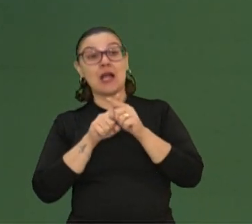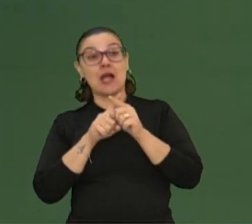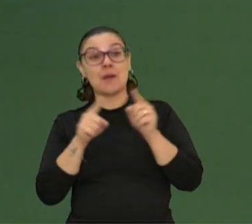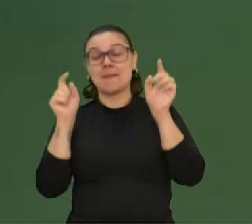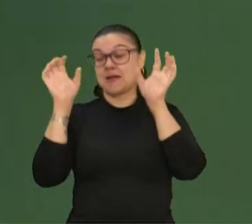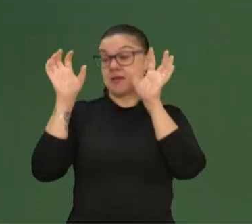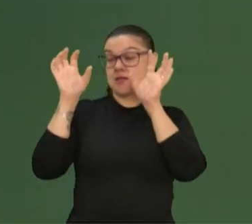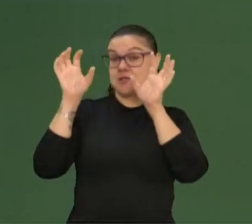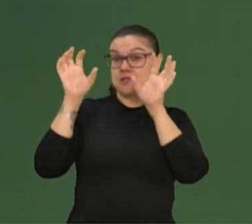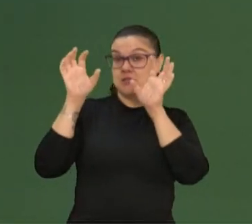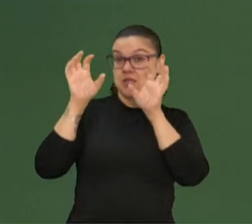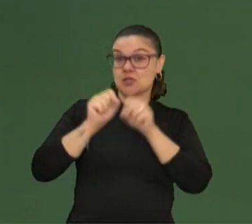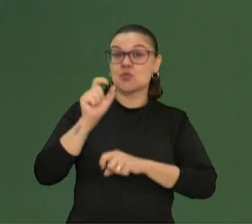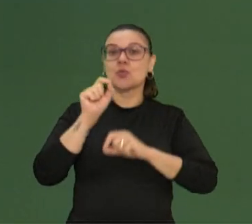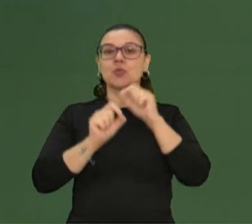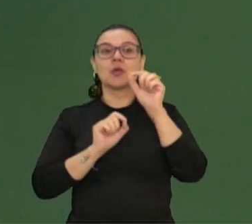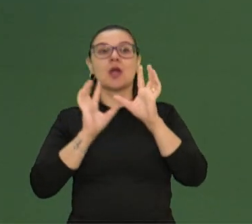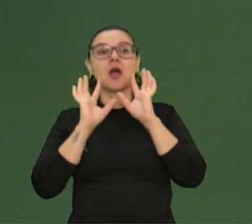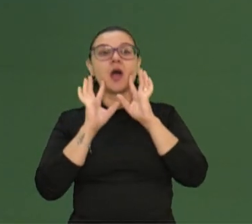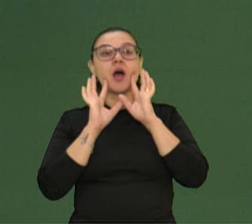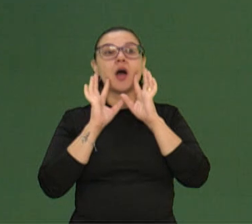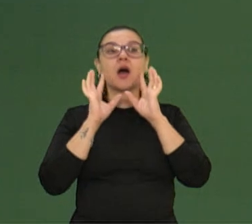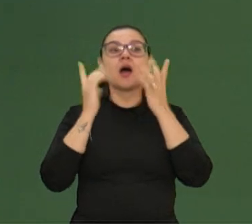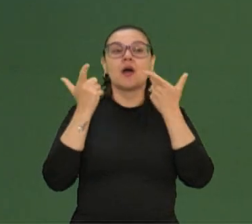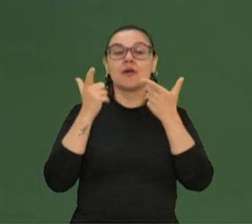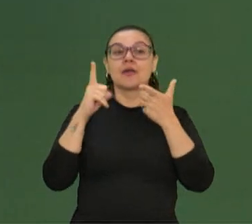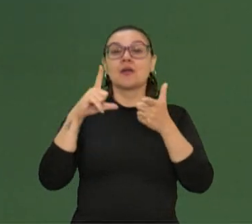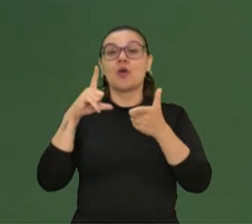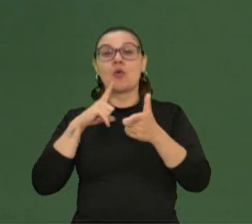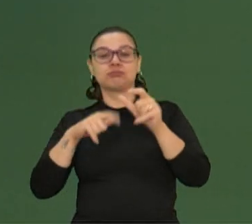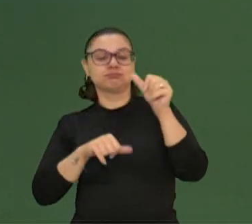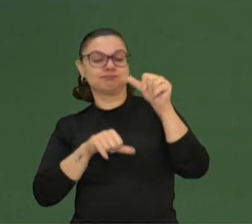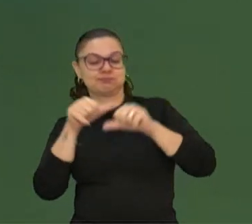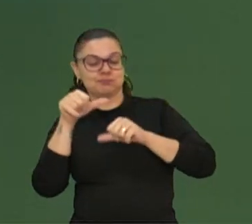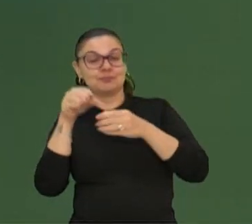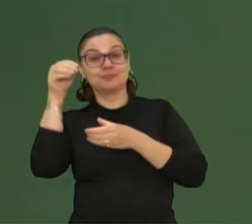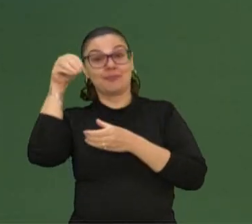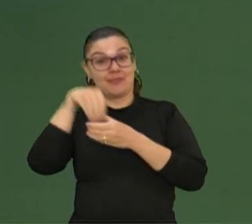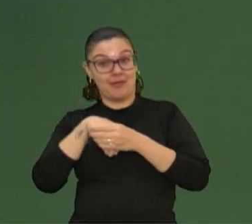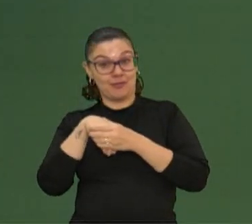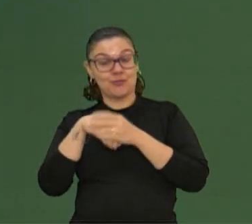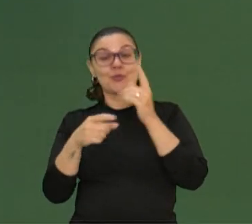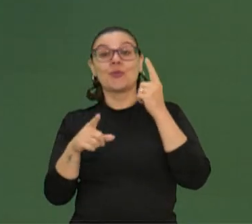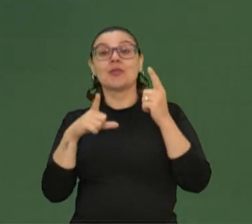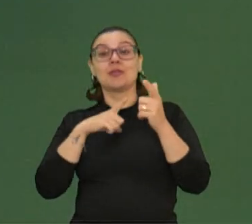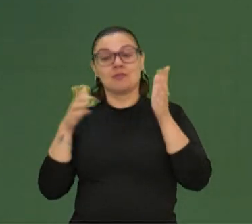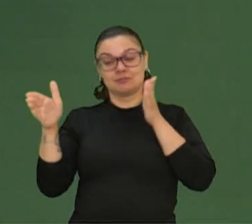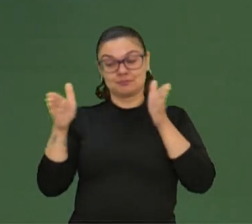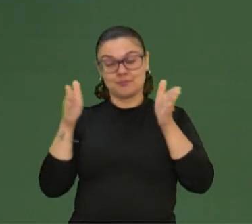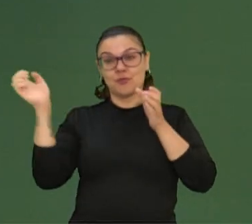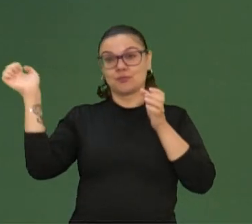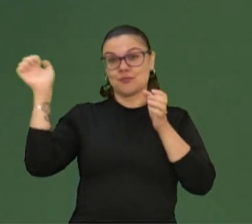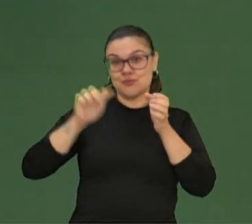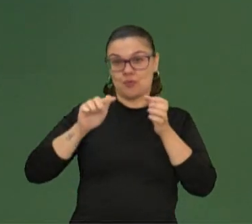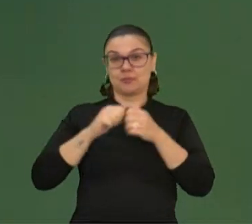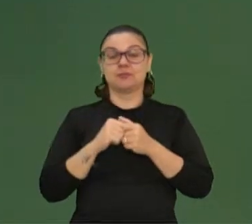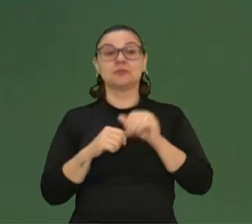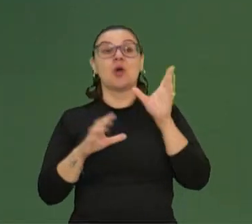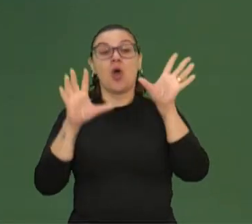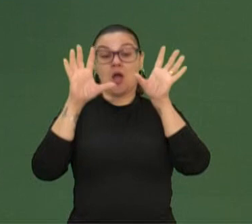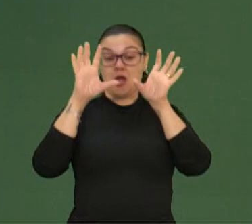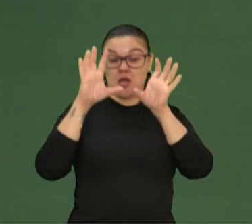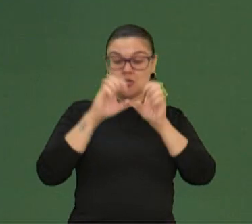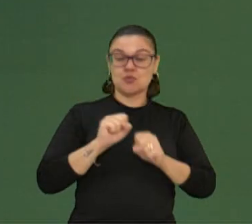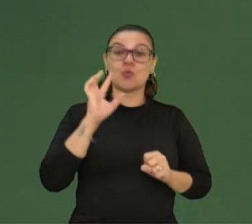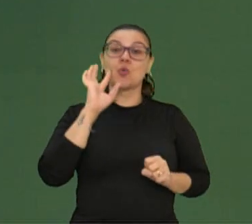escura acontece com substâncias produzidas na fase clara. Então, a fase escura acontece sem a luz,